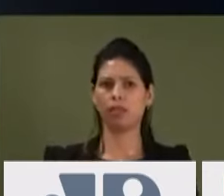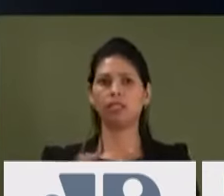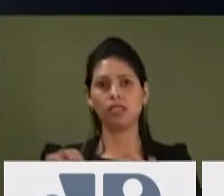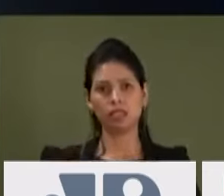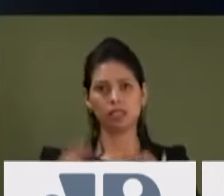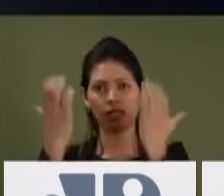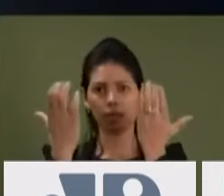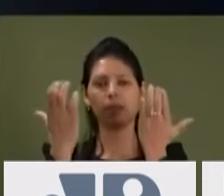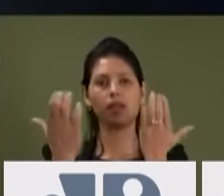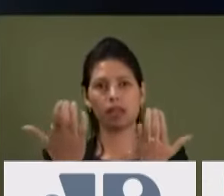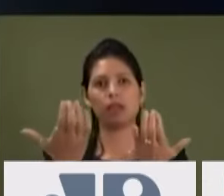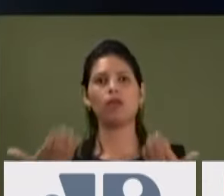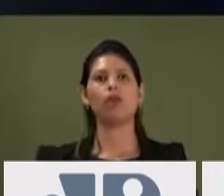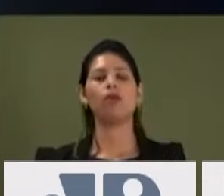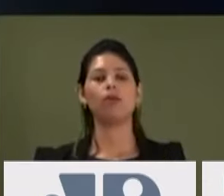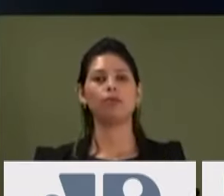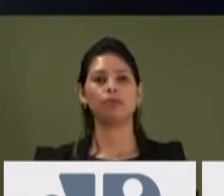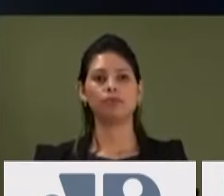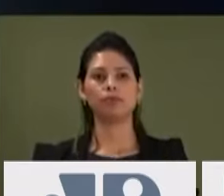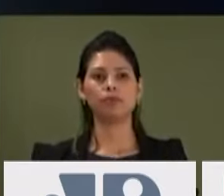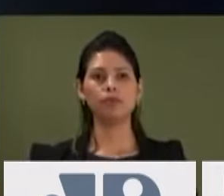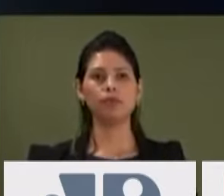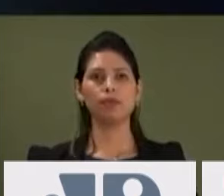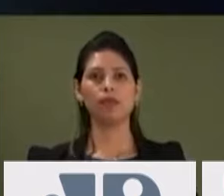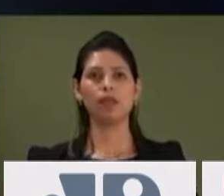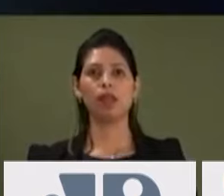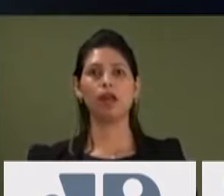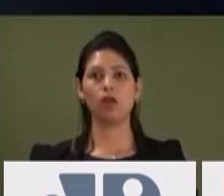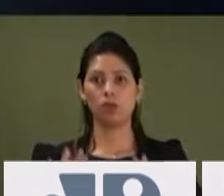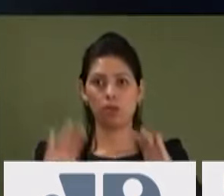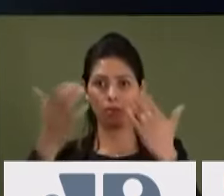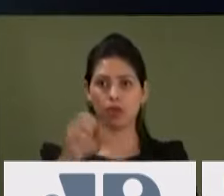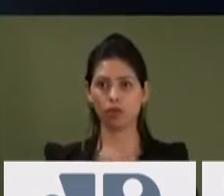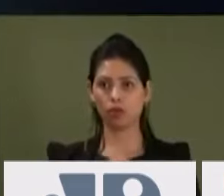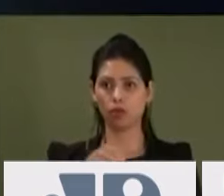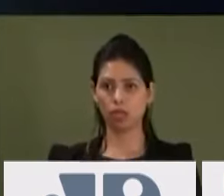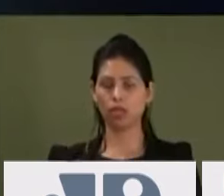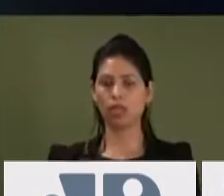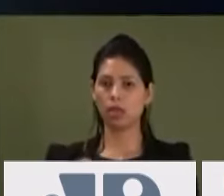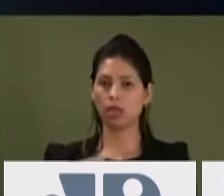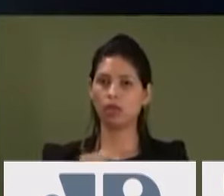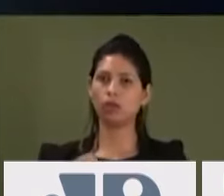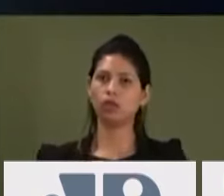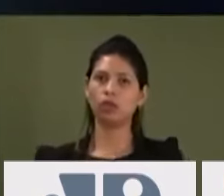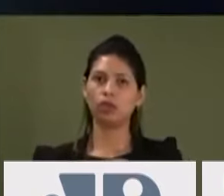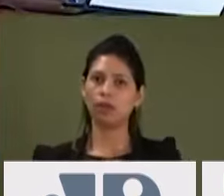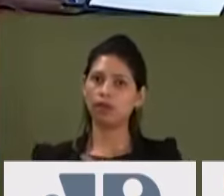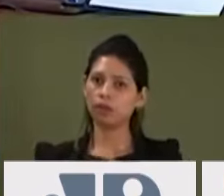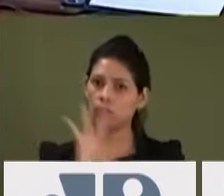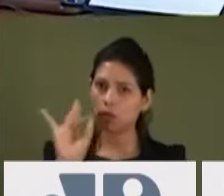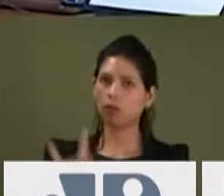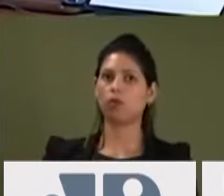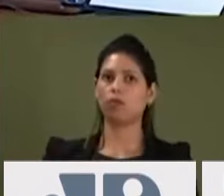celebra o aniversário de 80 anos da instituição, firma aqui um compromisso